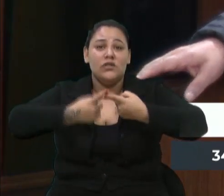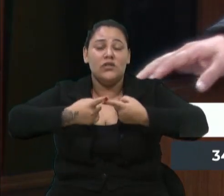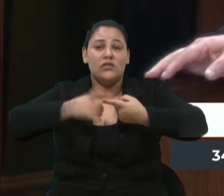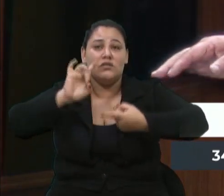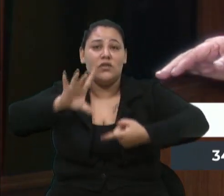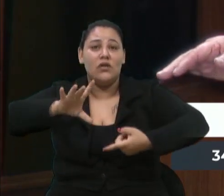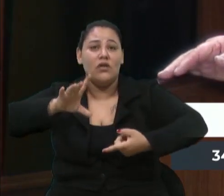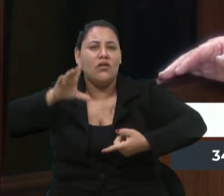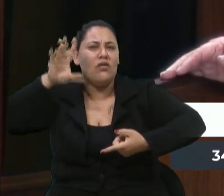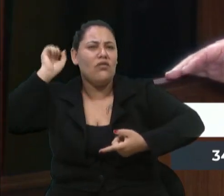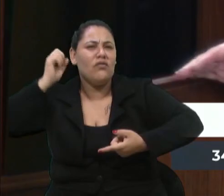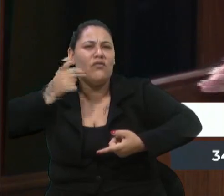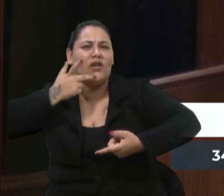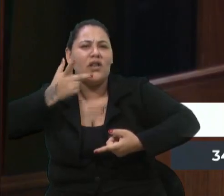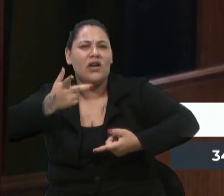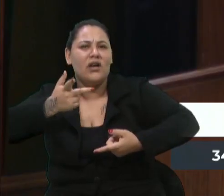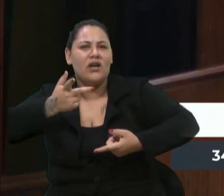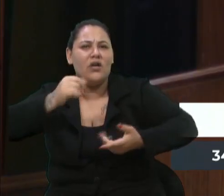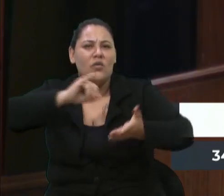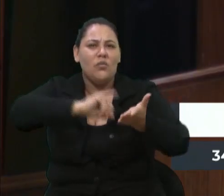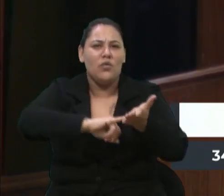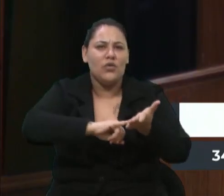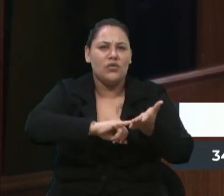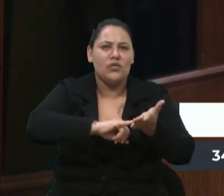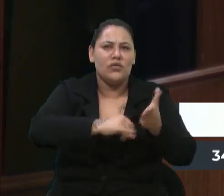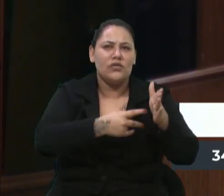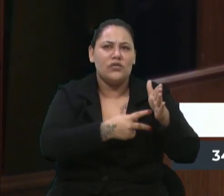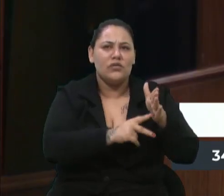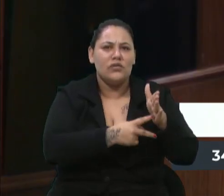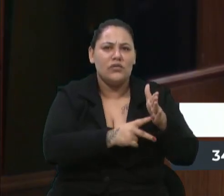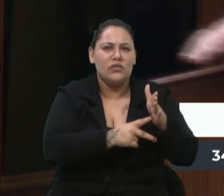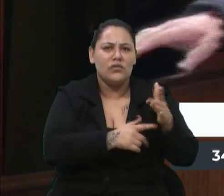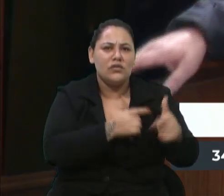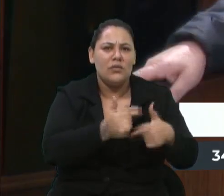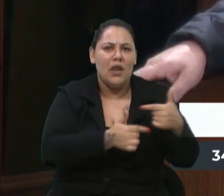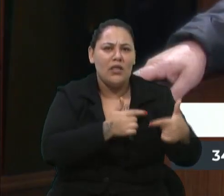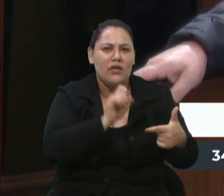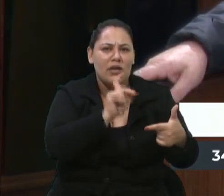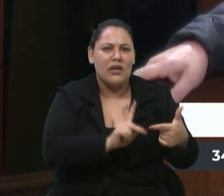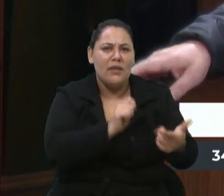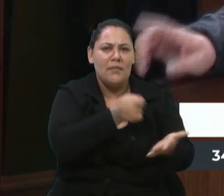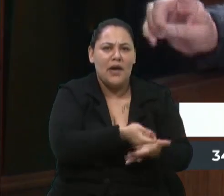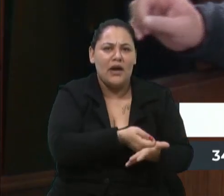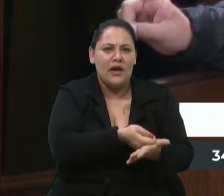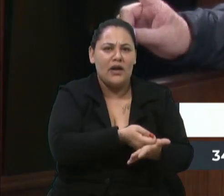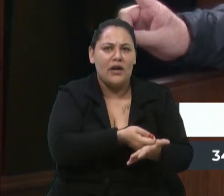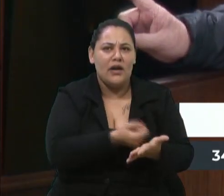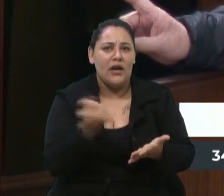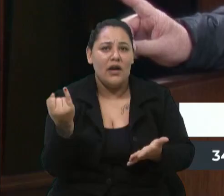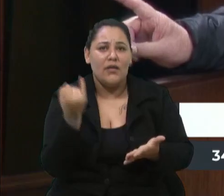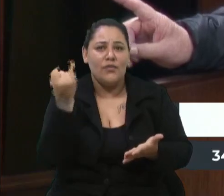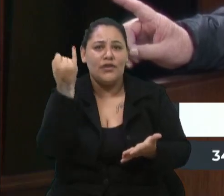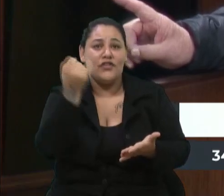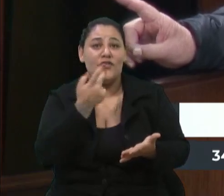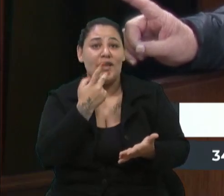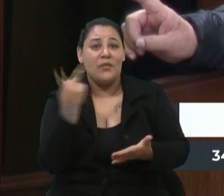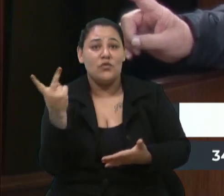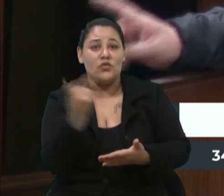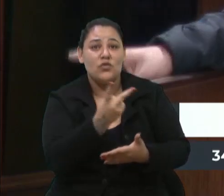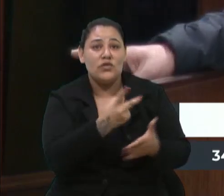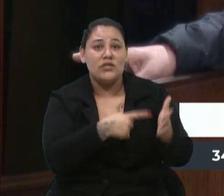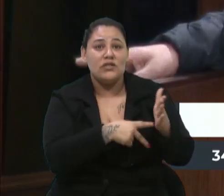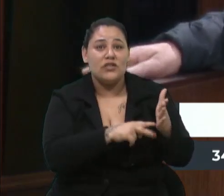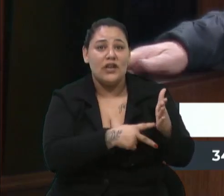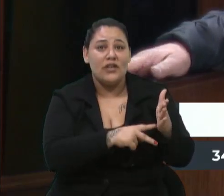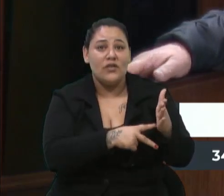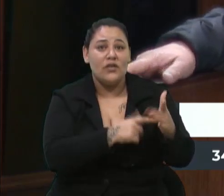que o imposto sindical vai para os trabalhadores, para os sindicatos trabalhadores. É importante a gente dizer que é para os dois sindicatos, para o sindicato